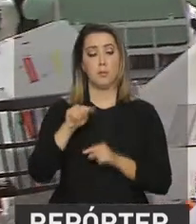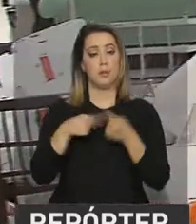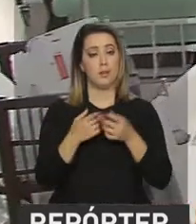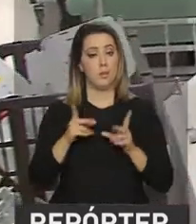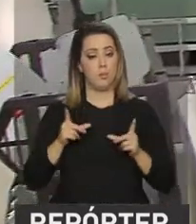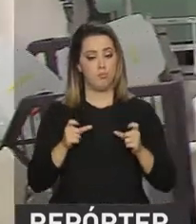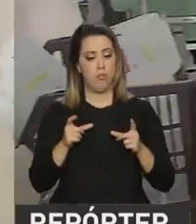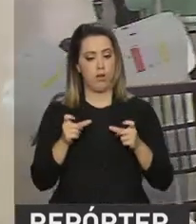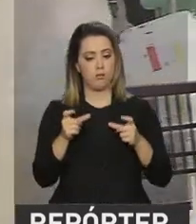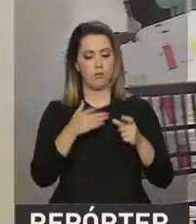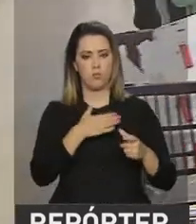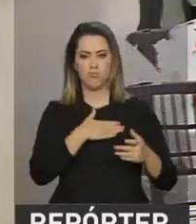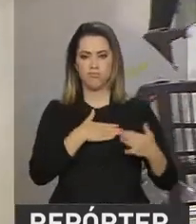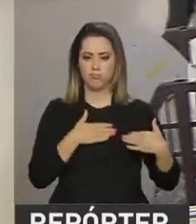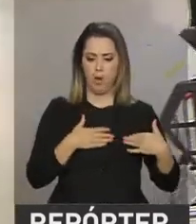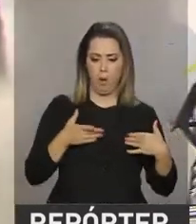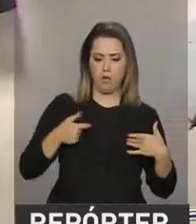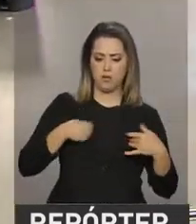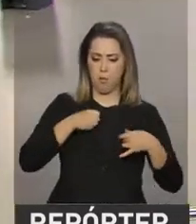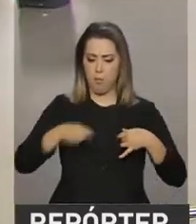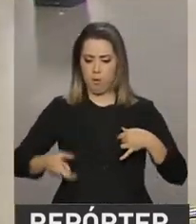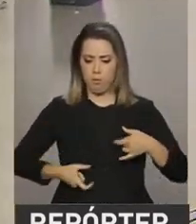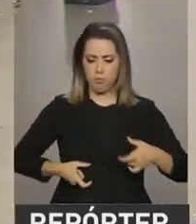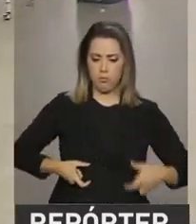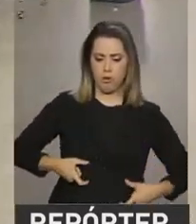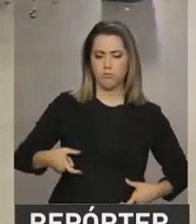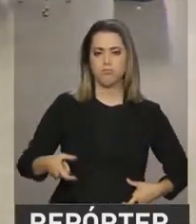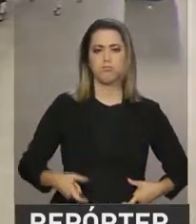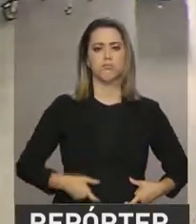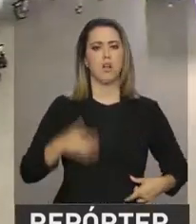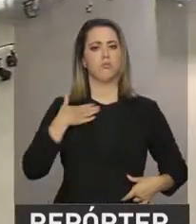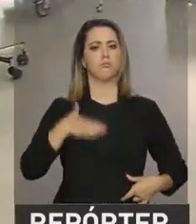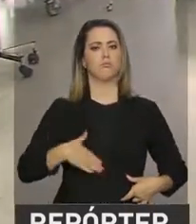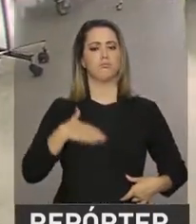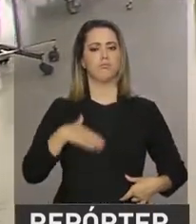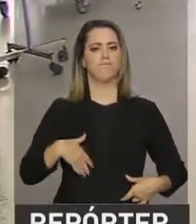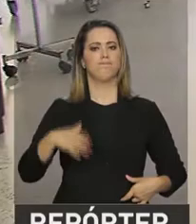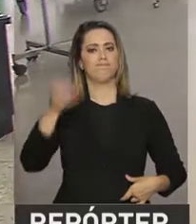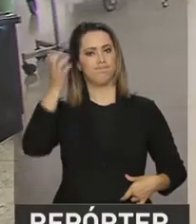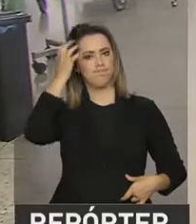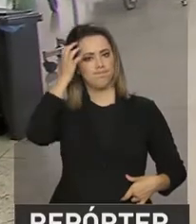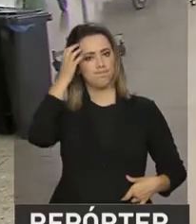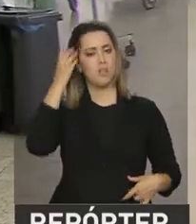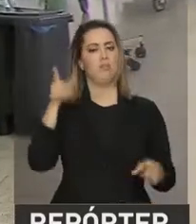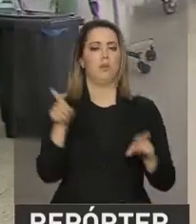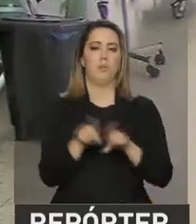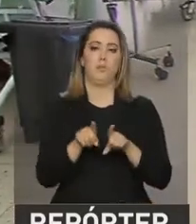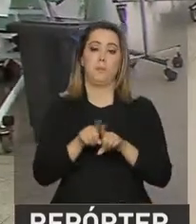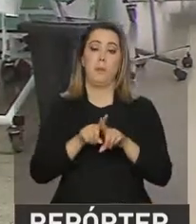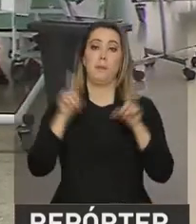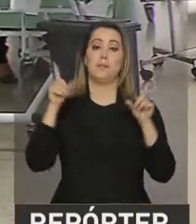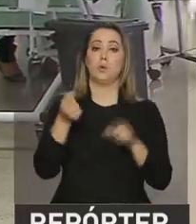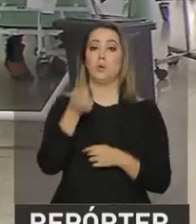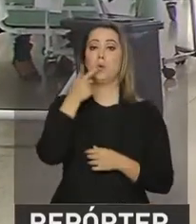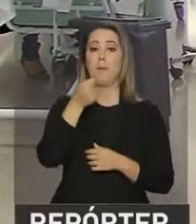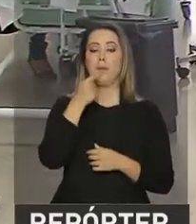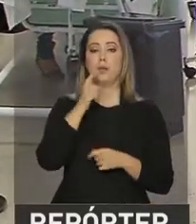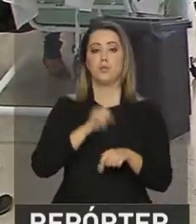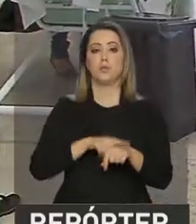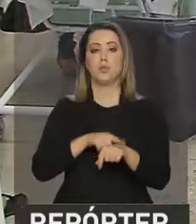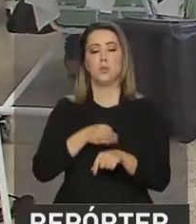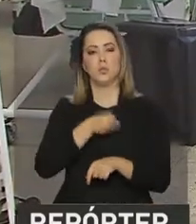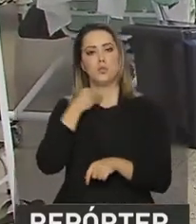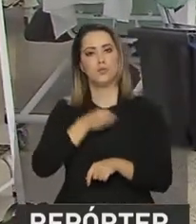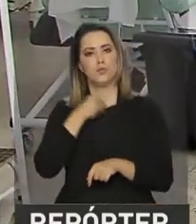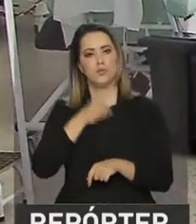se espalha pelo corpo em órgãos como fígado, pulmão, ossos e cérebro. Mas com o uso do trastuzumab, o tempo de